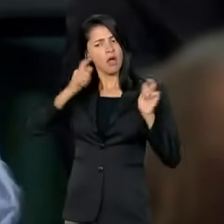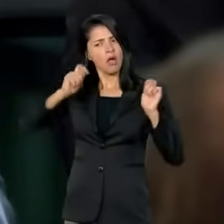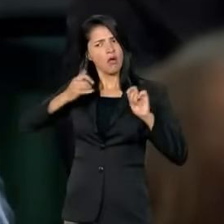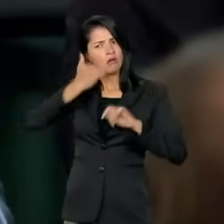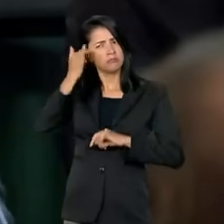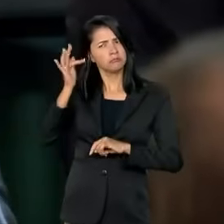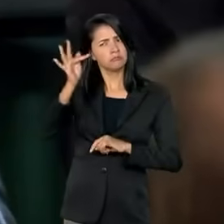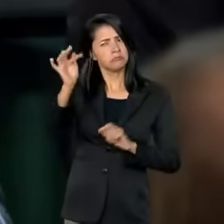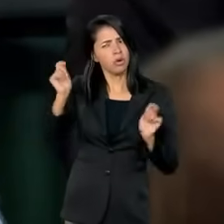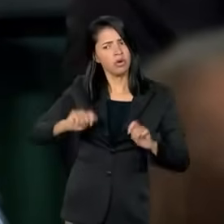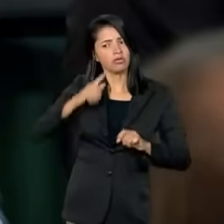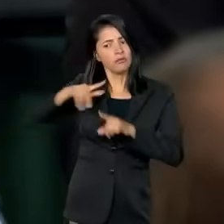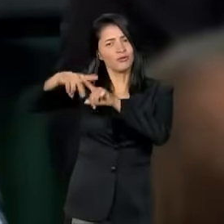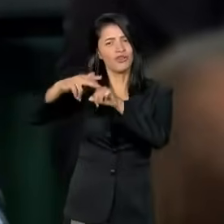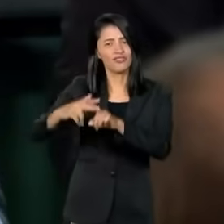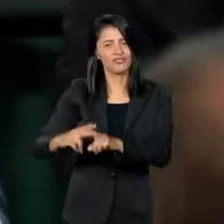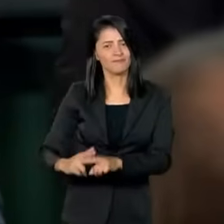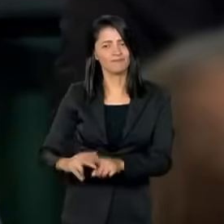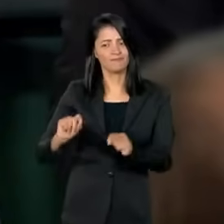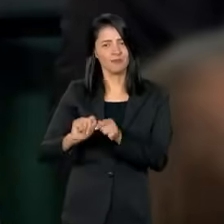desgraça para a gente...